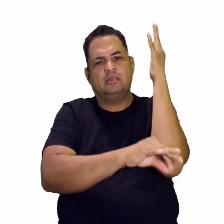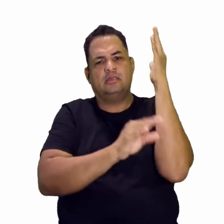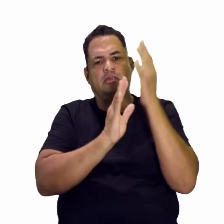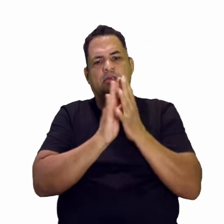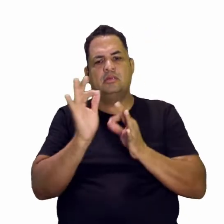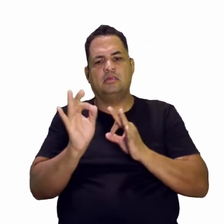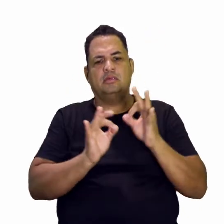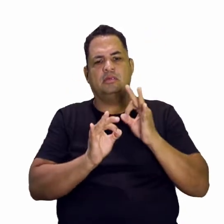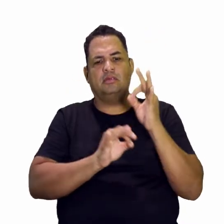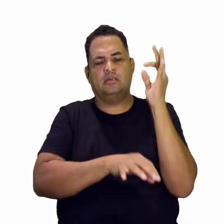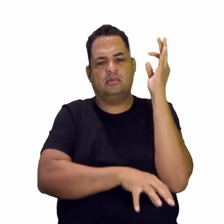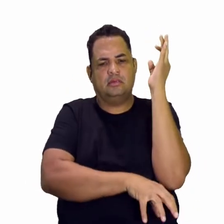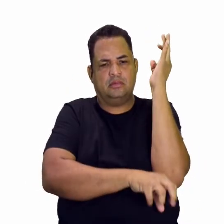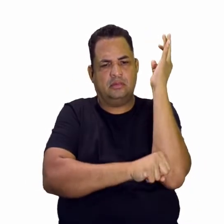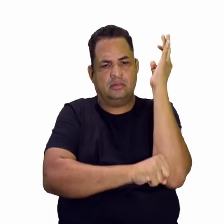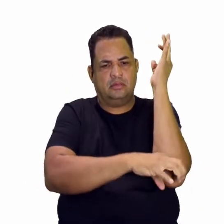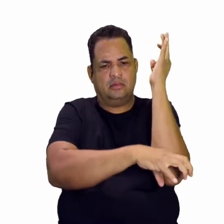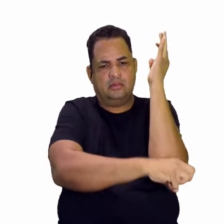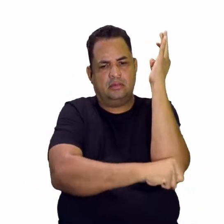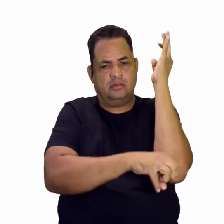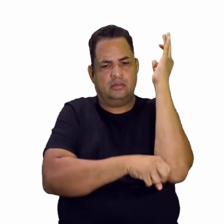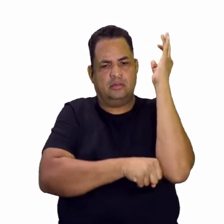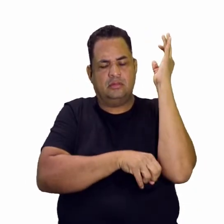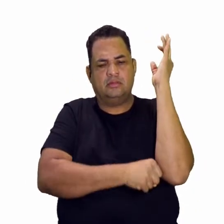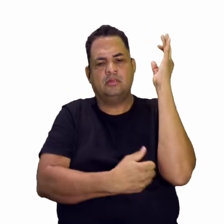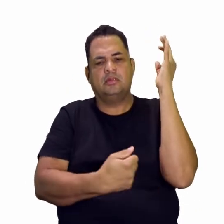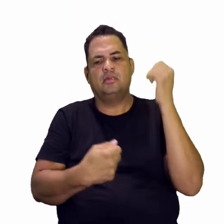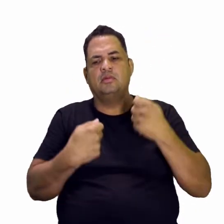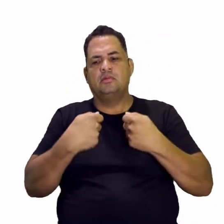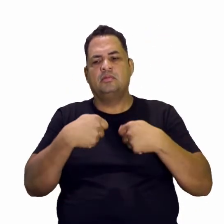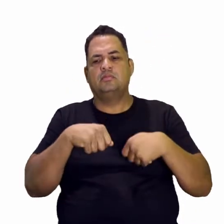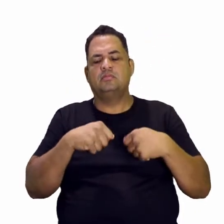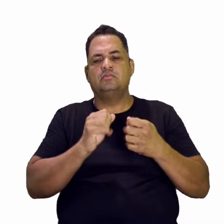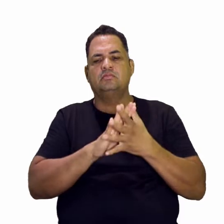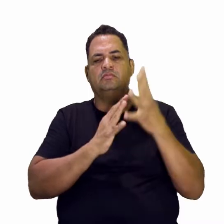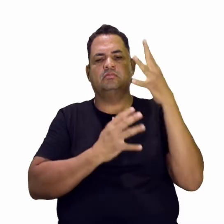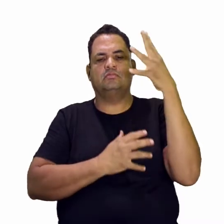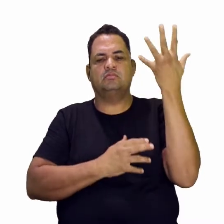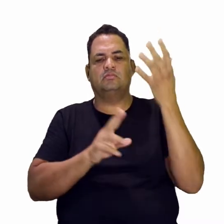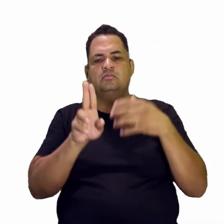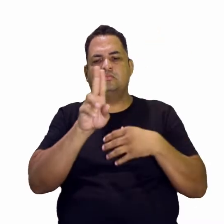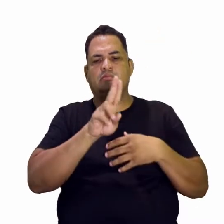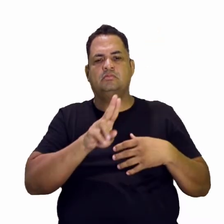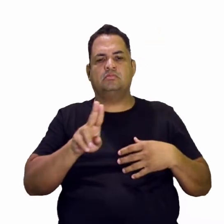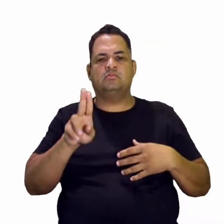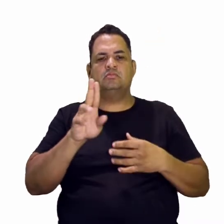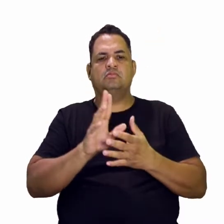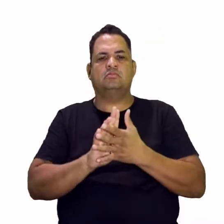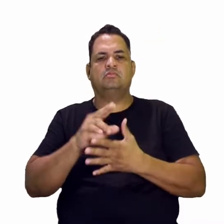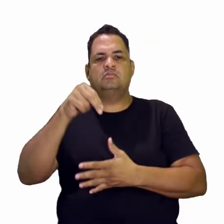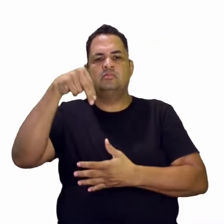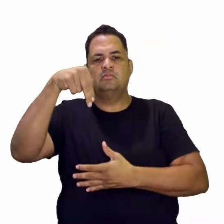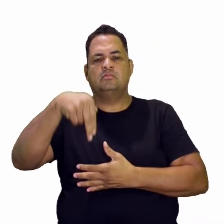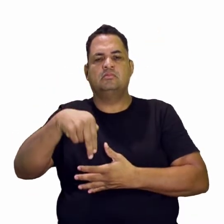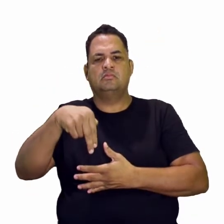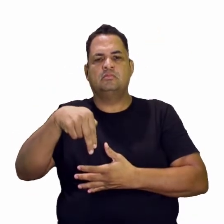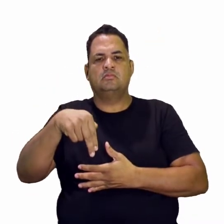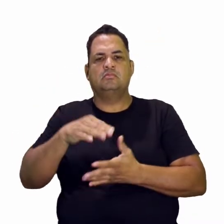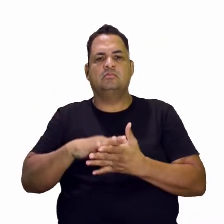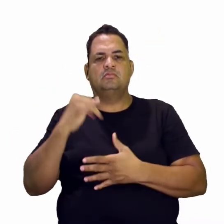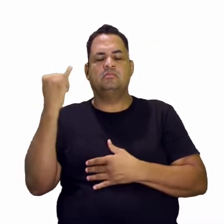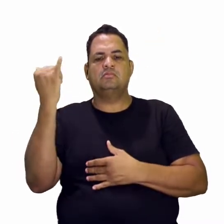vão fixar e permitir que as plantas utilizem o nitrogênio. O nitrogênio, gente,